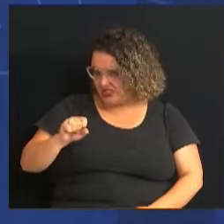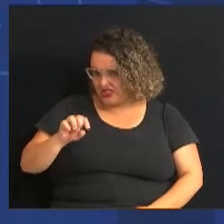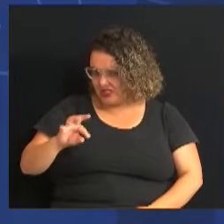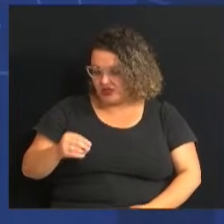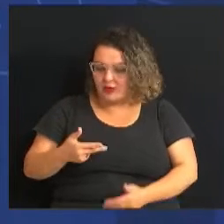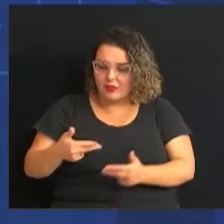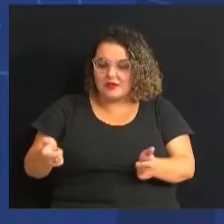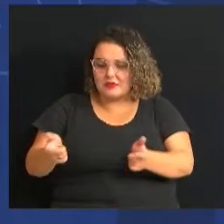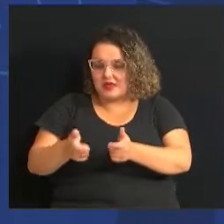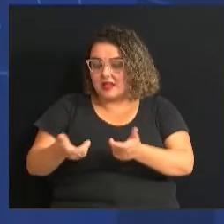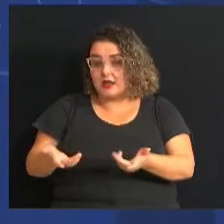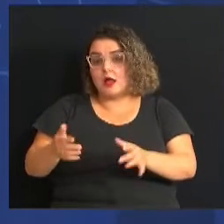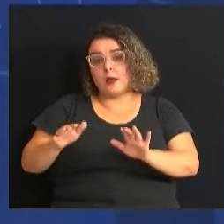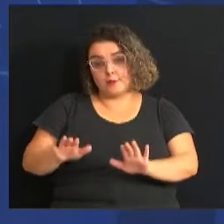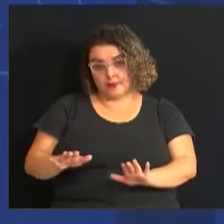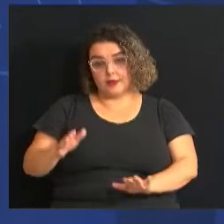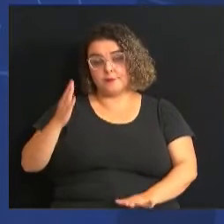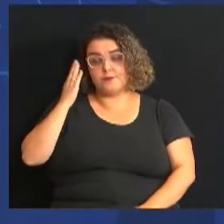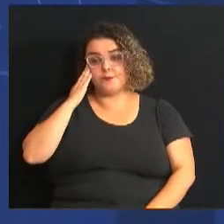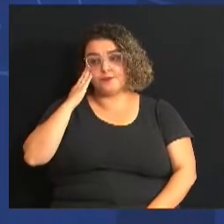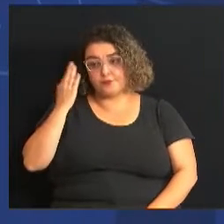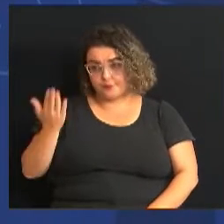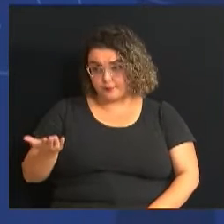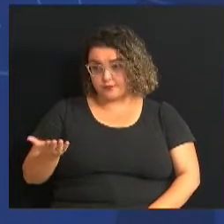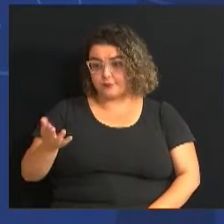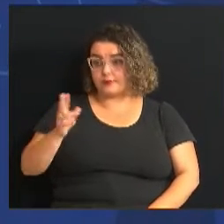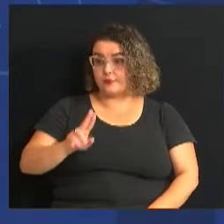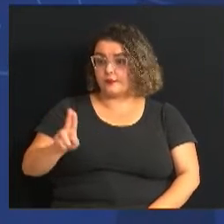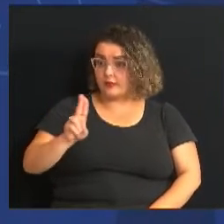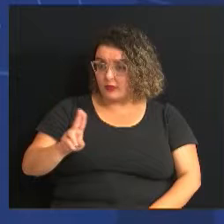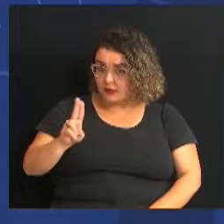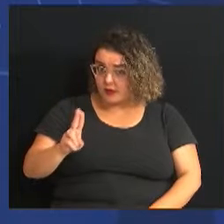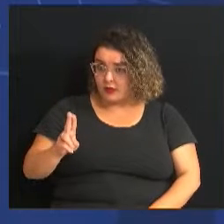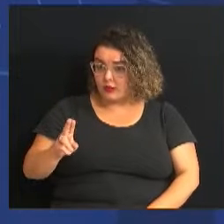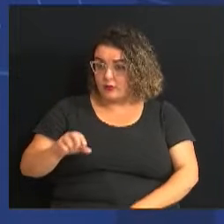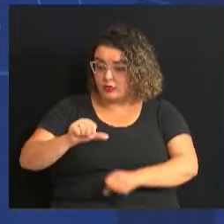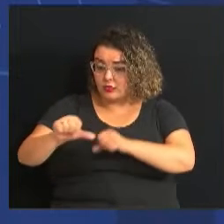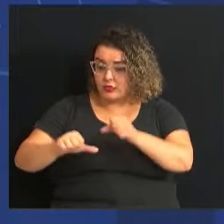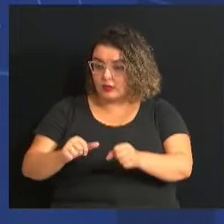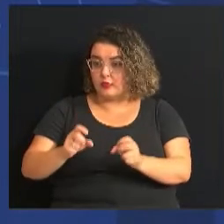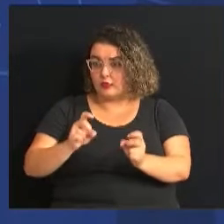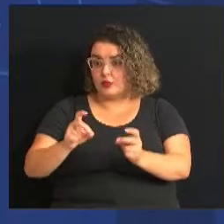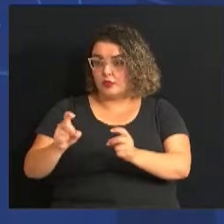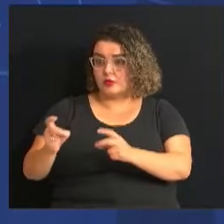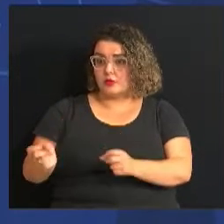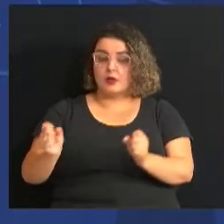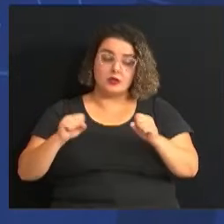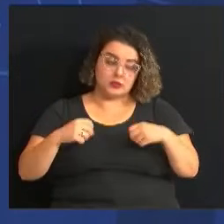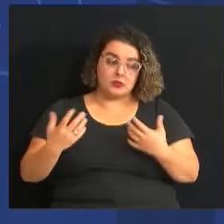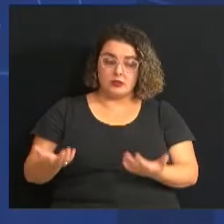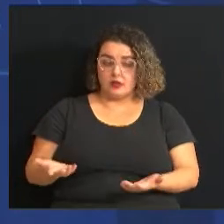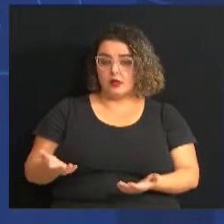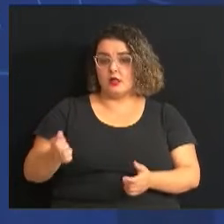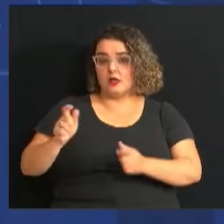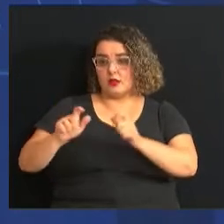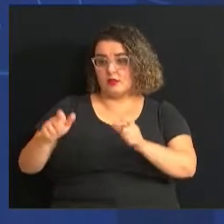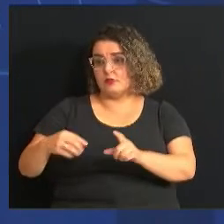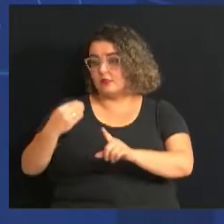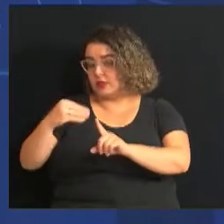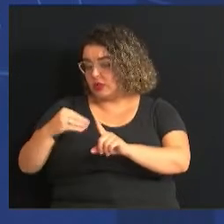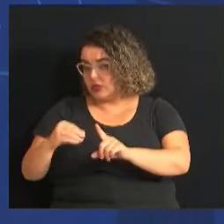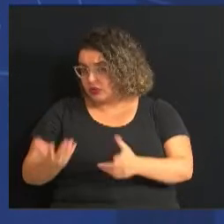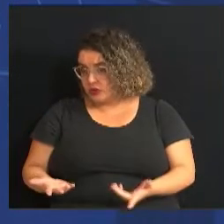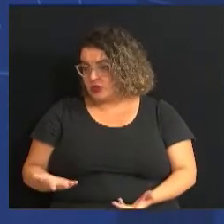pequenas, mas que a gente sabe que é muito utilizado para trocar por droga. Sim. Então essas pessoas acabam ficando em vulnerabilidade,